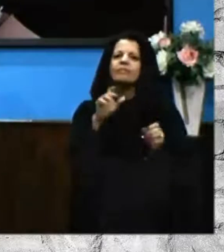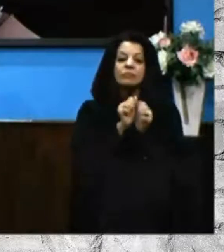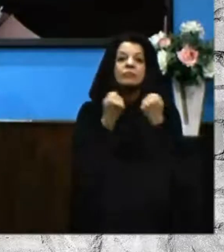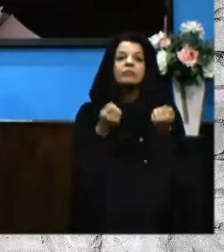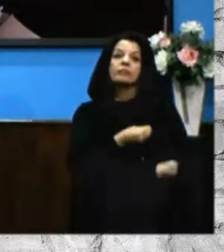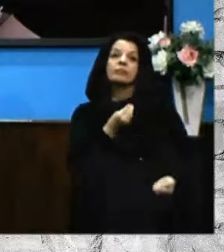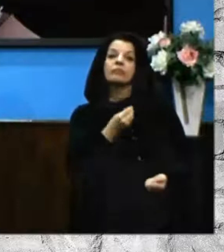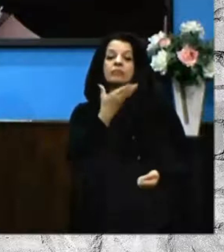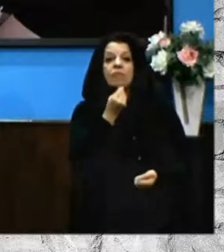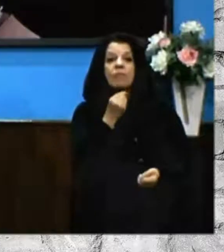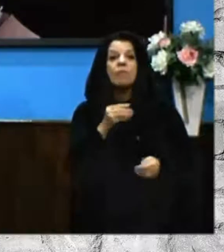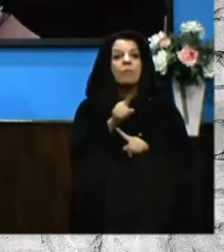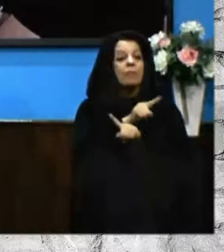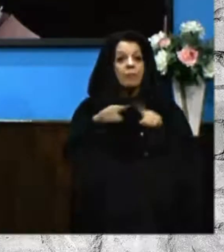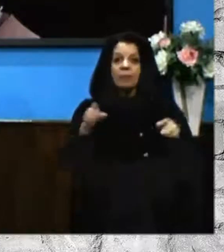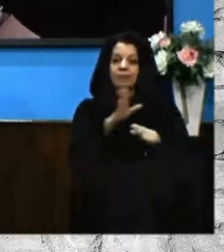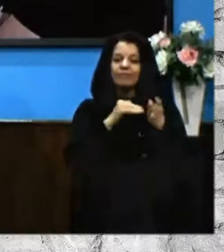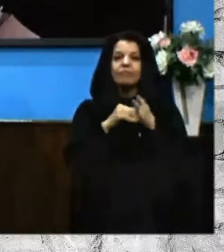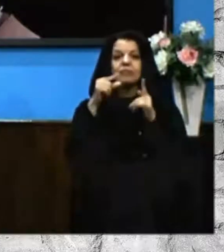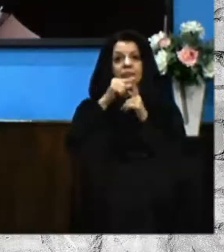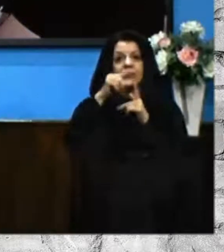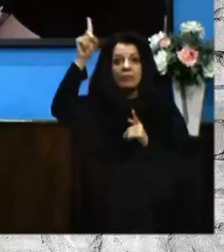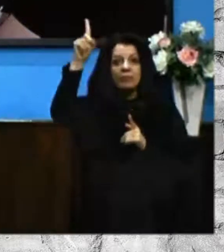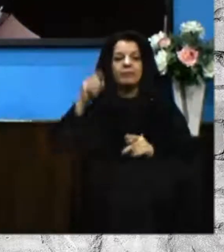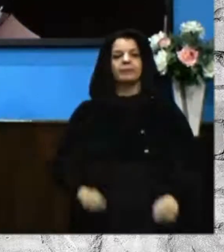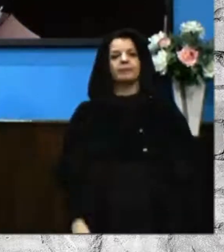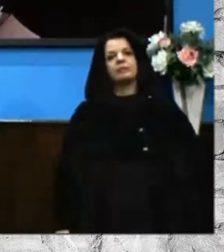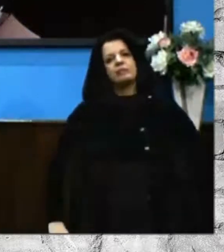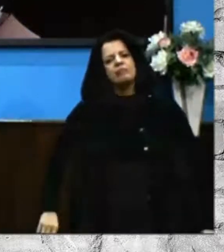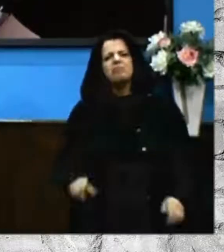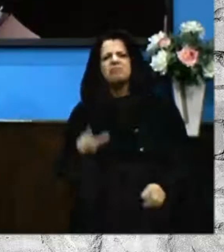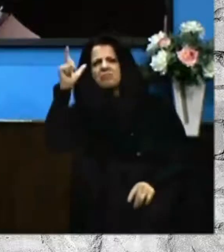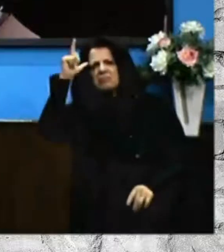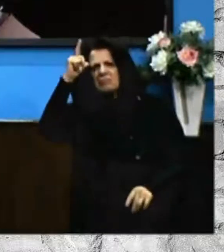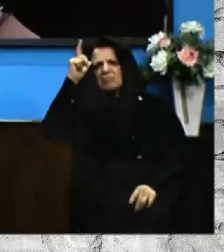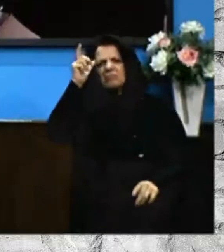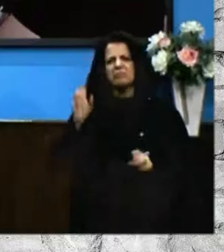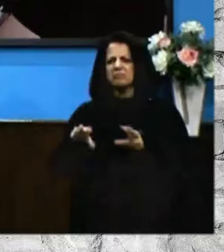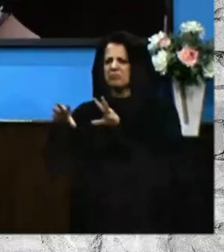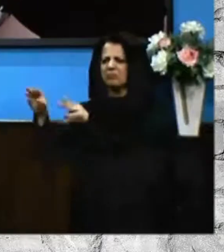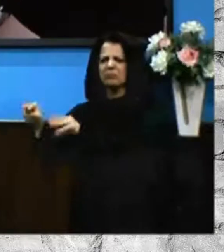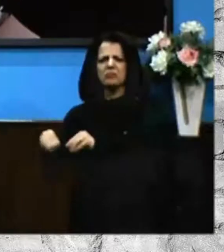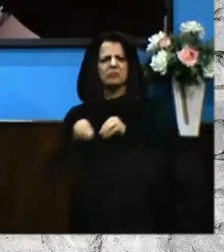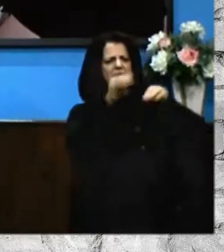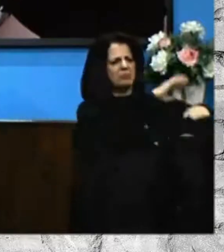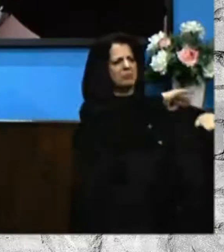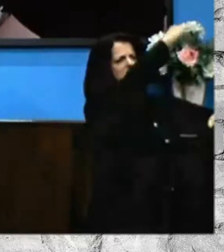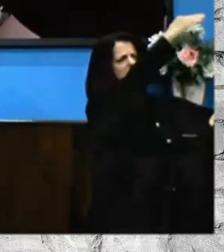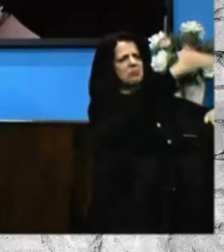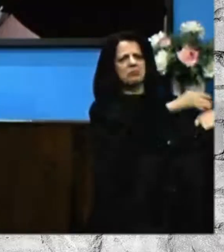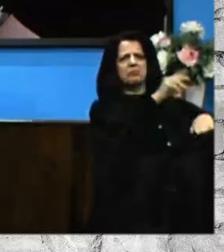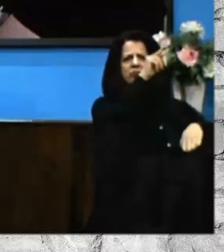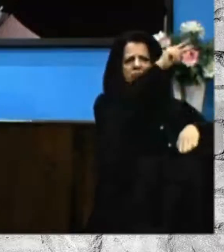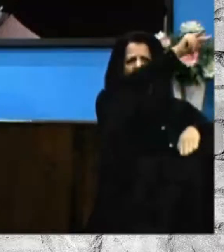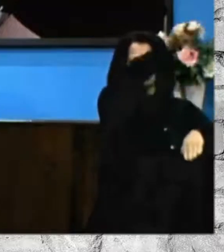homem, mas de toda a palavra de Deus. E o diabo, levando-o a um alto monte, mostrou-lhe